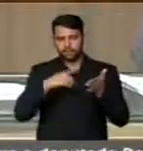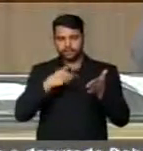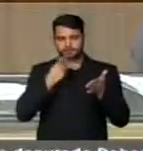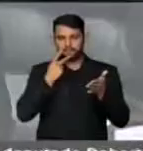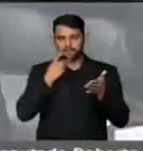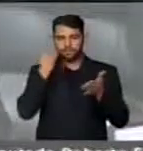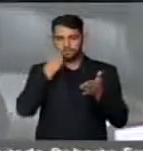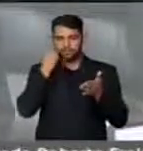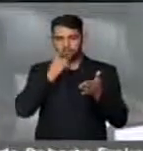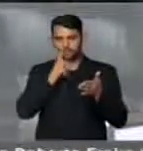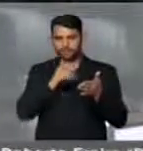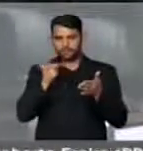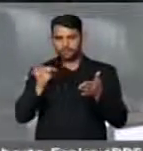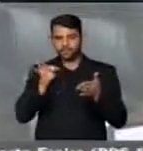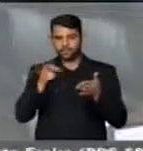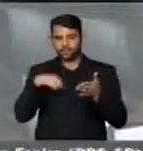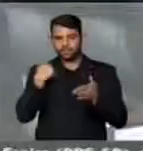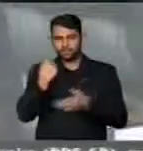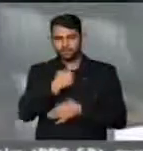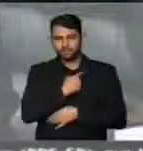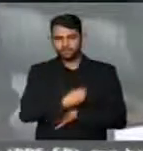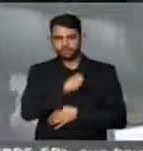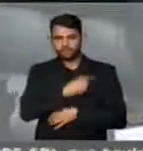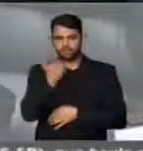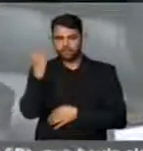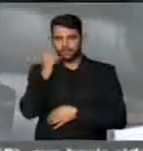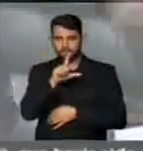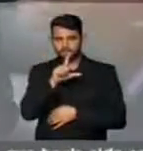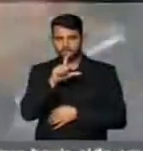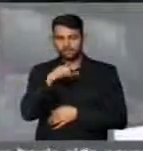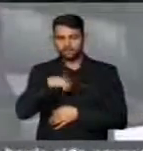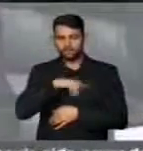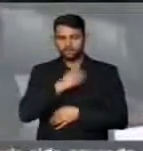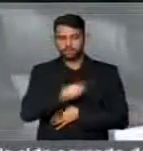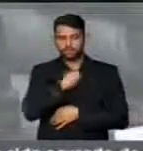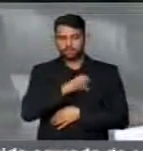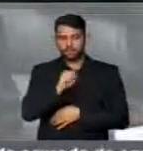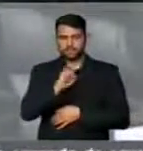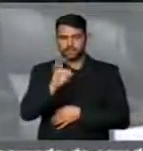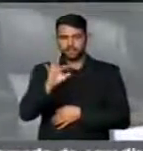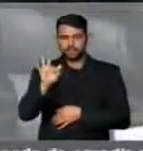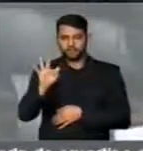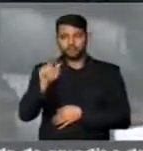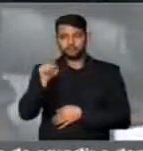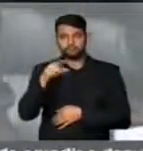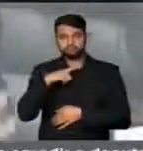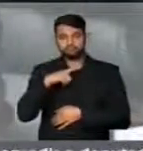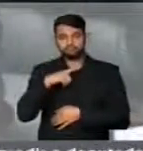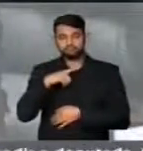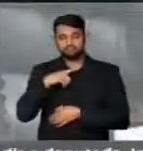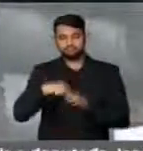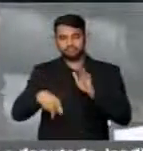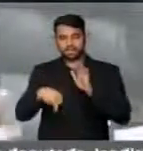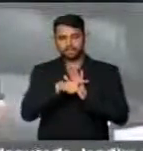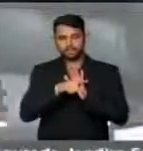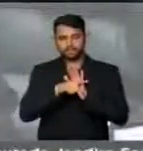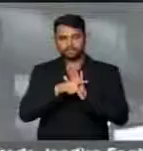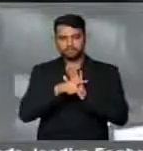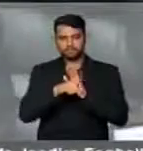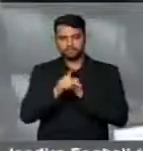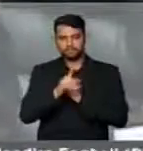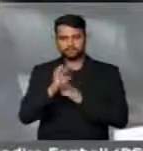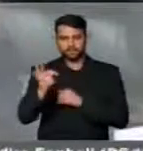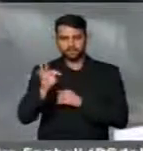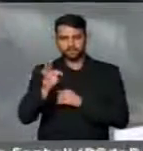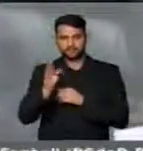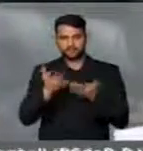fala da deputada do PT falou, nós estamos ganhando, então considera que o Supremo Tribunal Federal pertence ao Partido